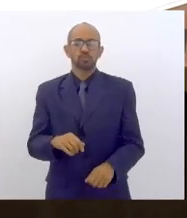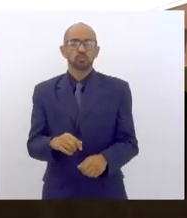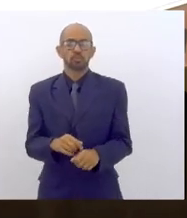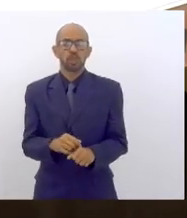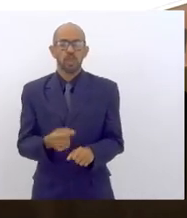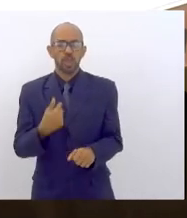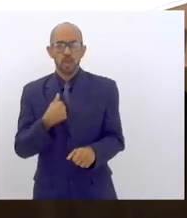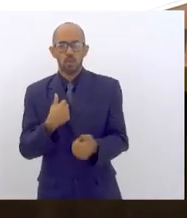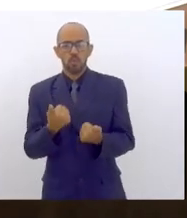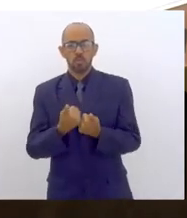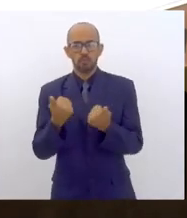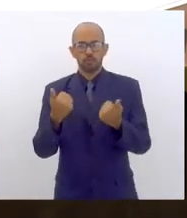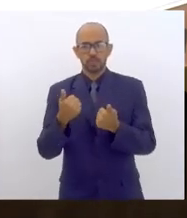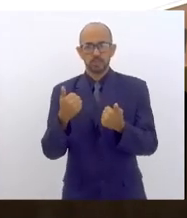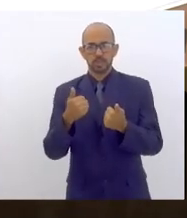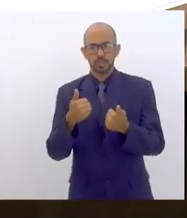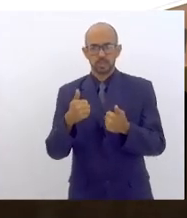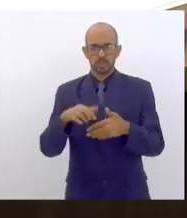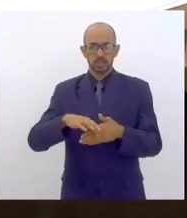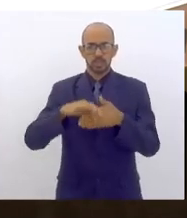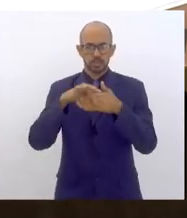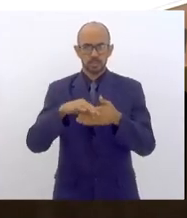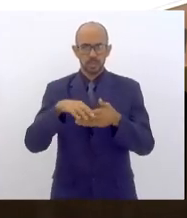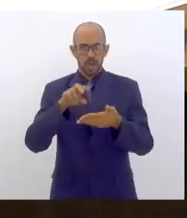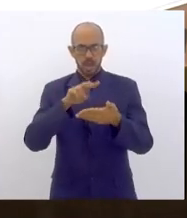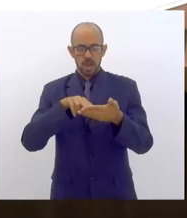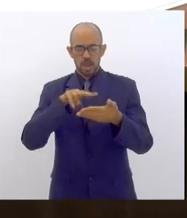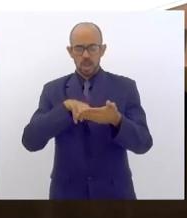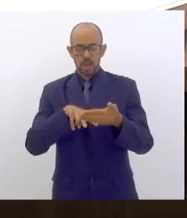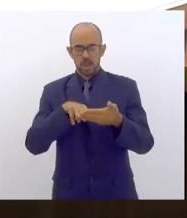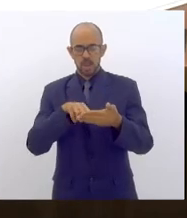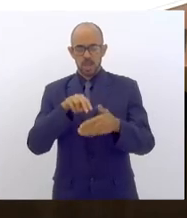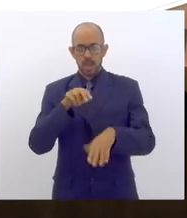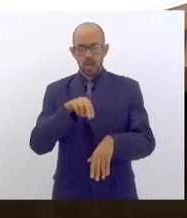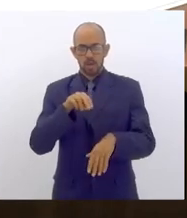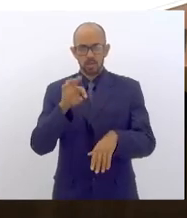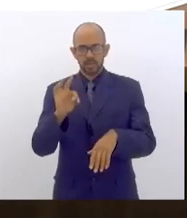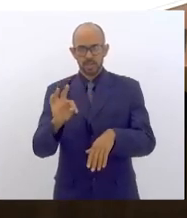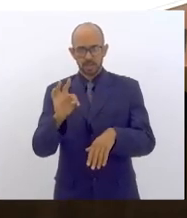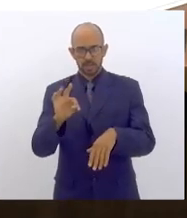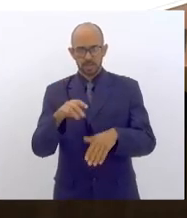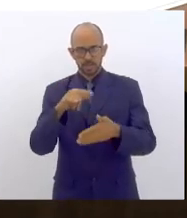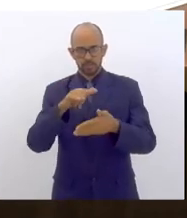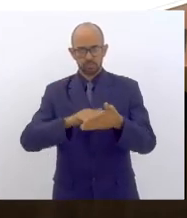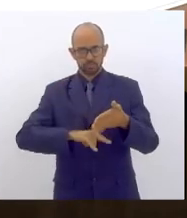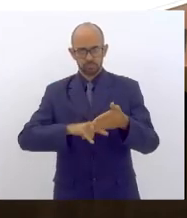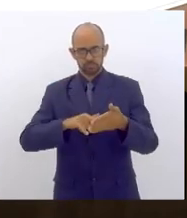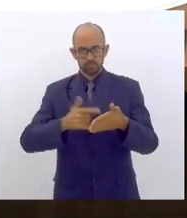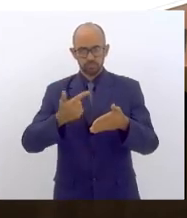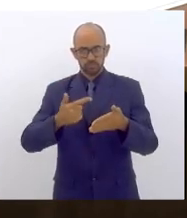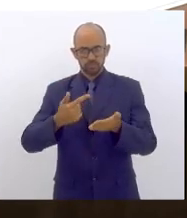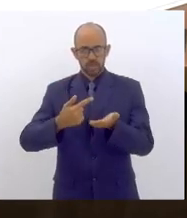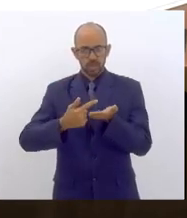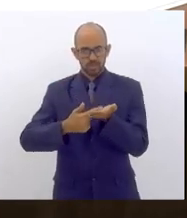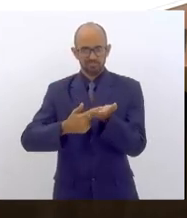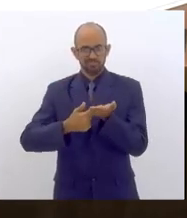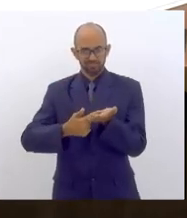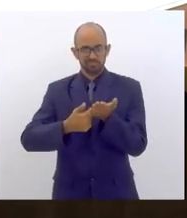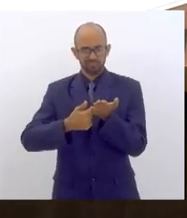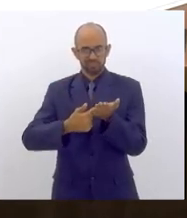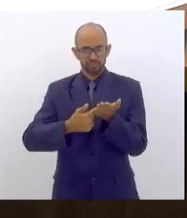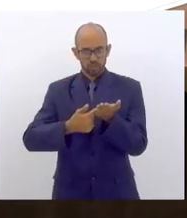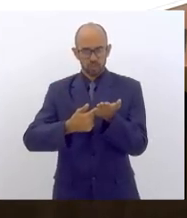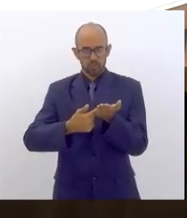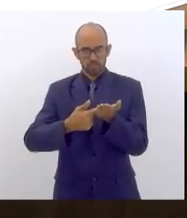governo, li o apontamento, a nota técnica do governo, no sentido de não haver acordo nessa